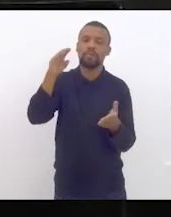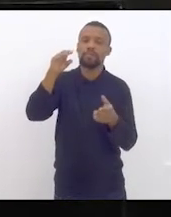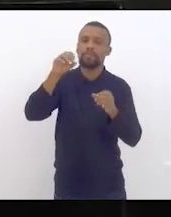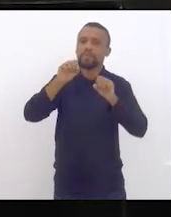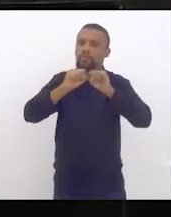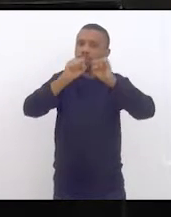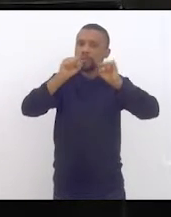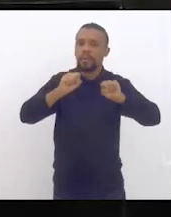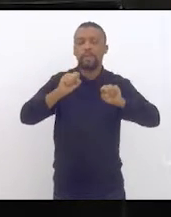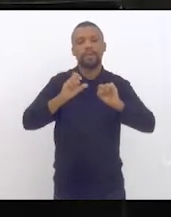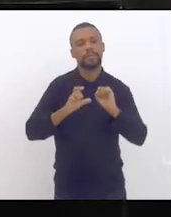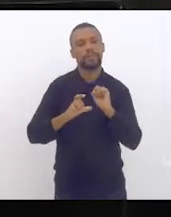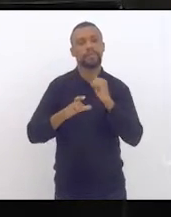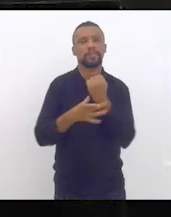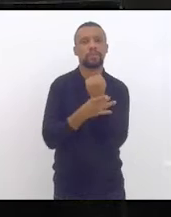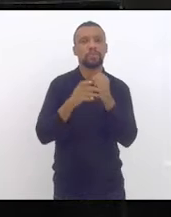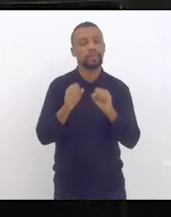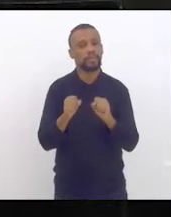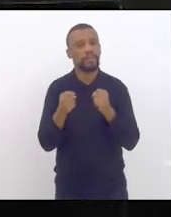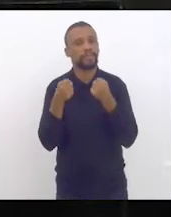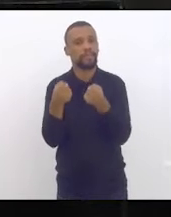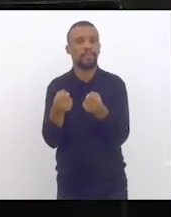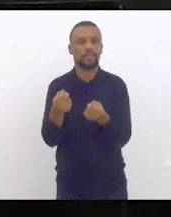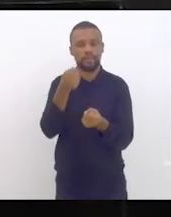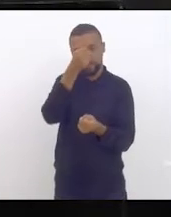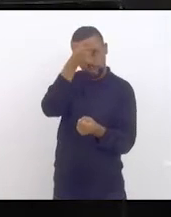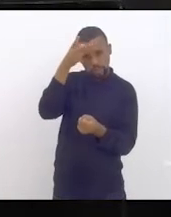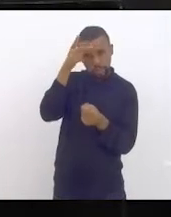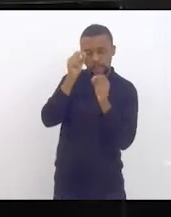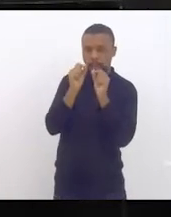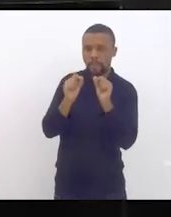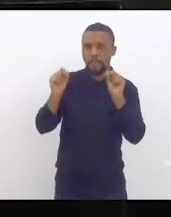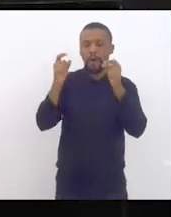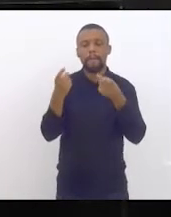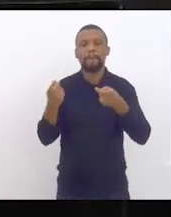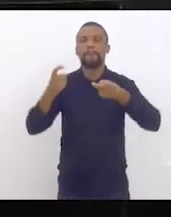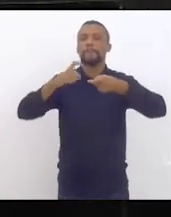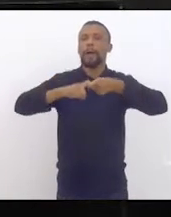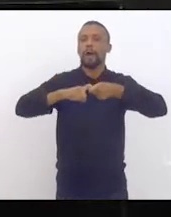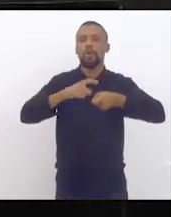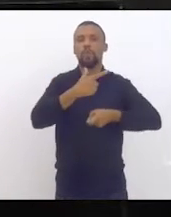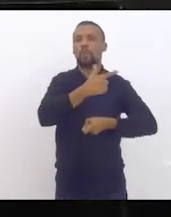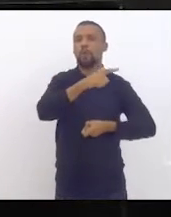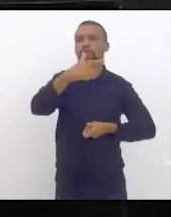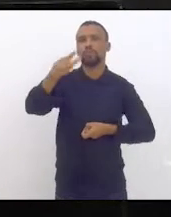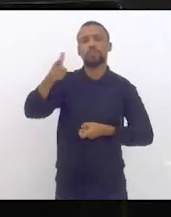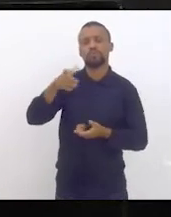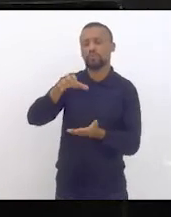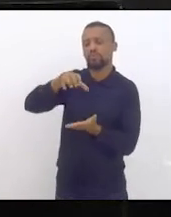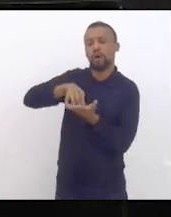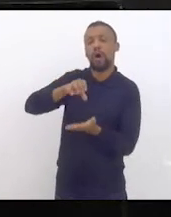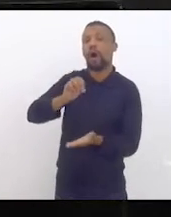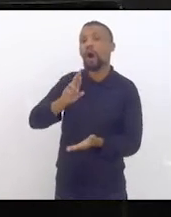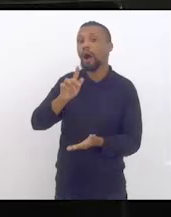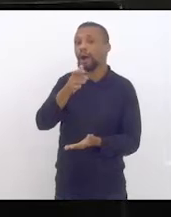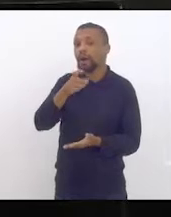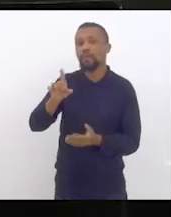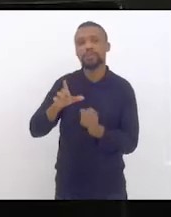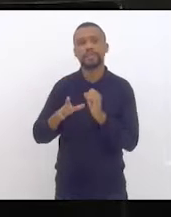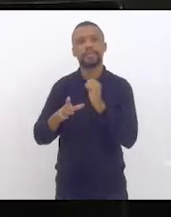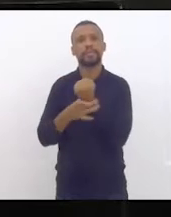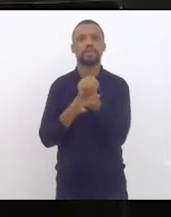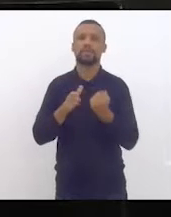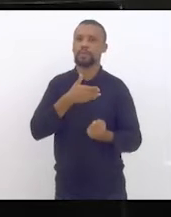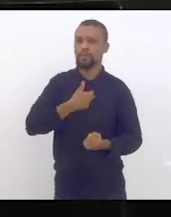a segurança e defesa no município em cooperação com outros órgãos de Segurança Pública com a